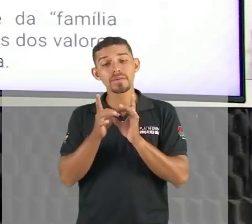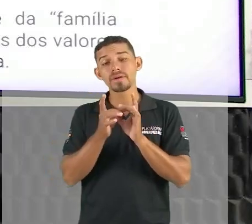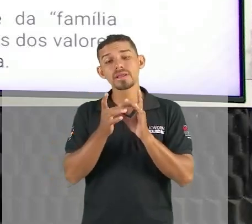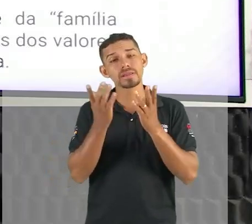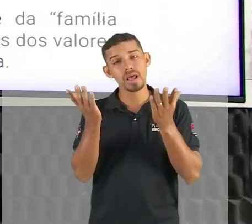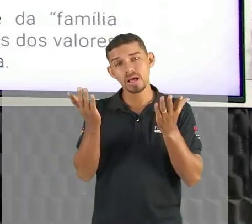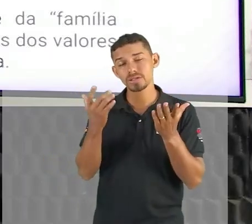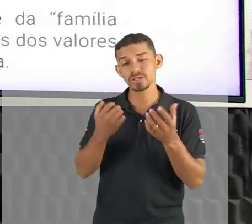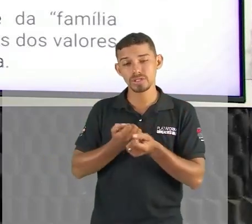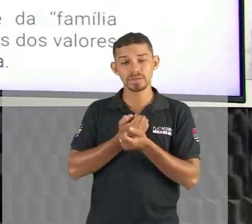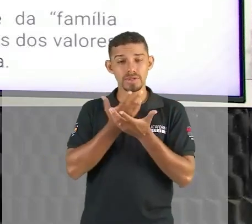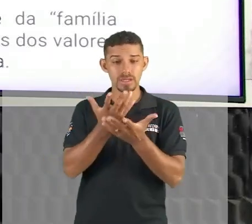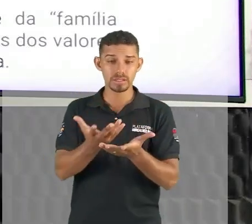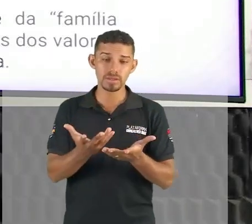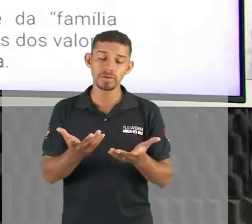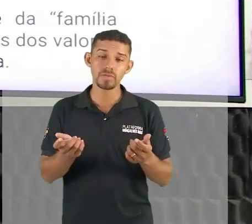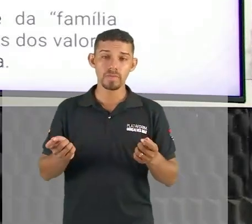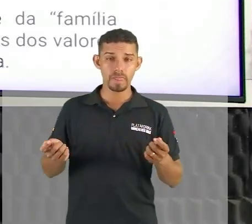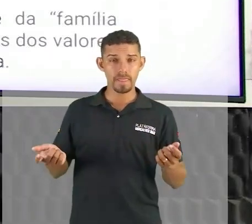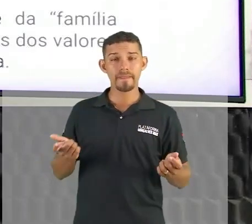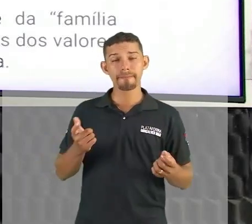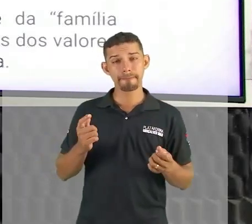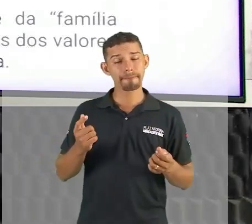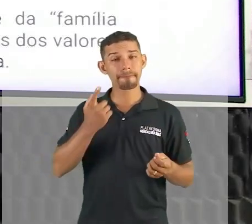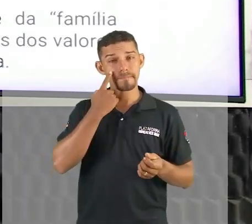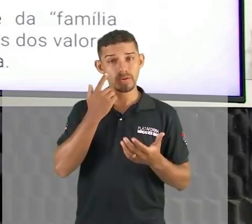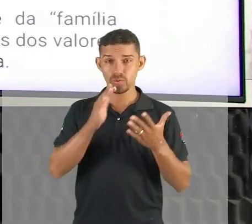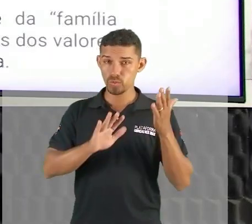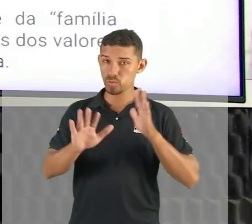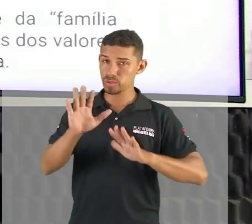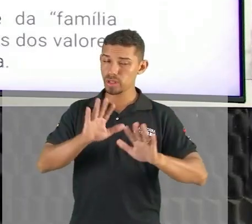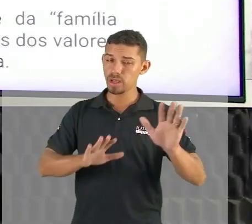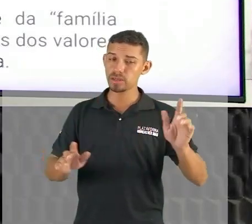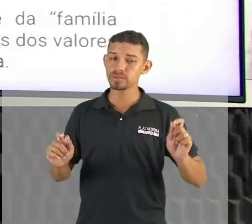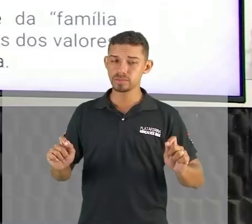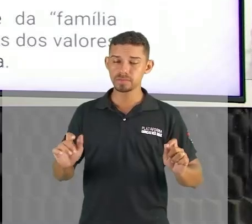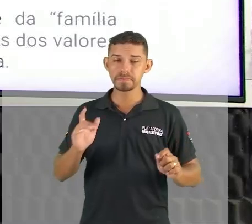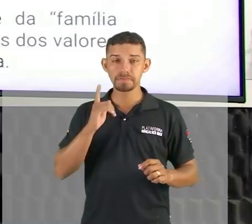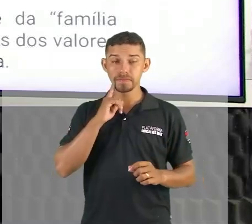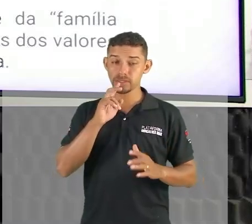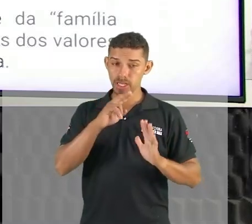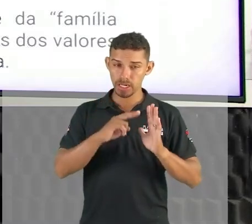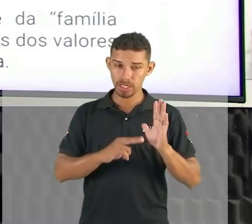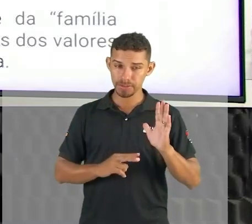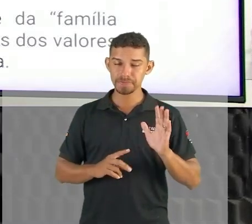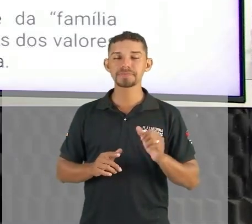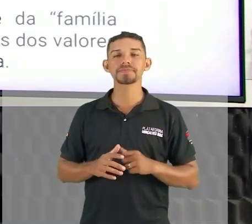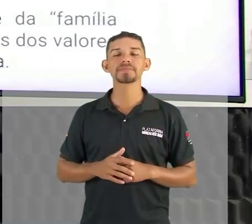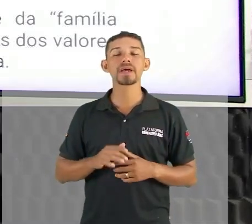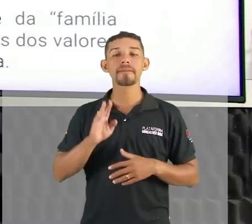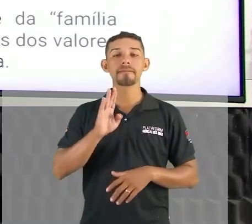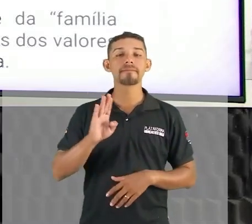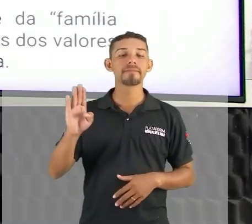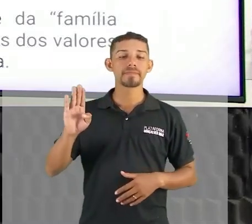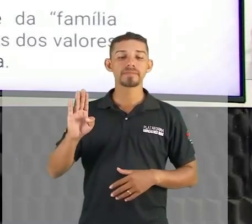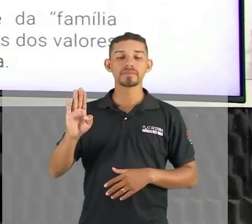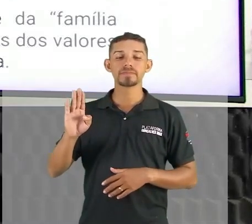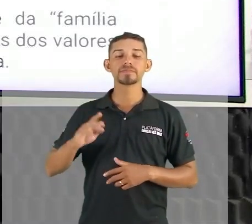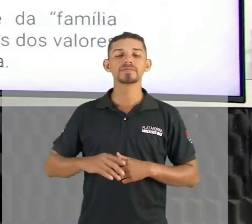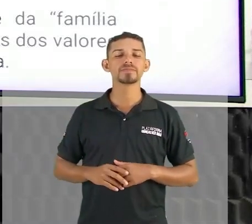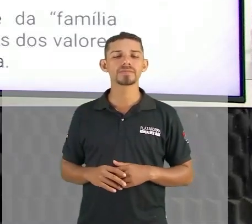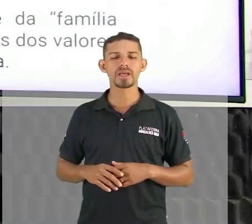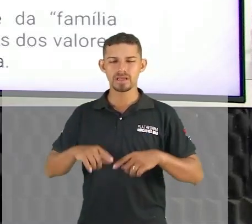liberdade, né, de expressão. E que aqui você tem que ter um pouco de cuidado na hora de analisar a alternativa. A letra